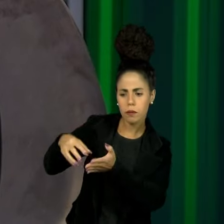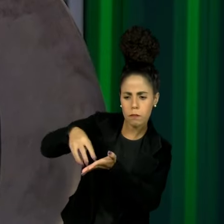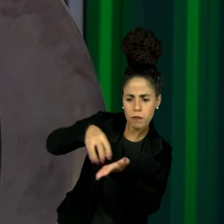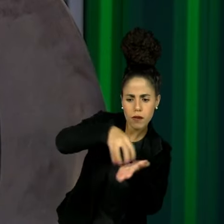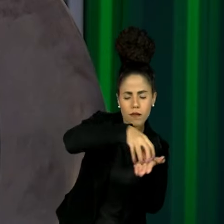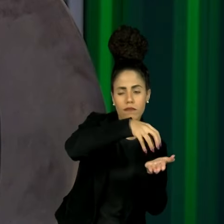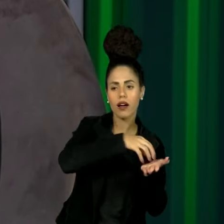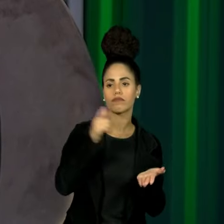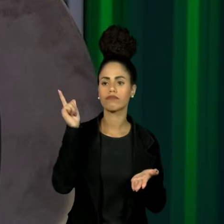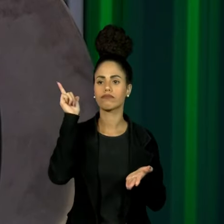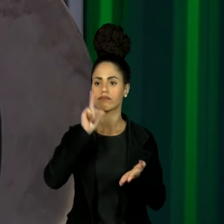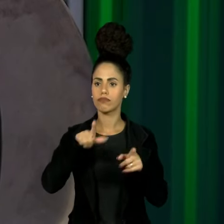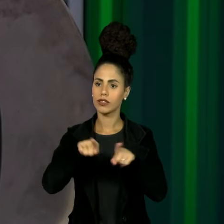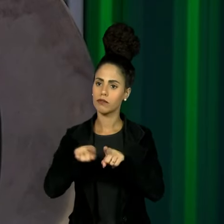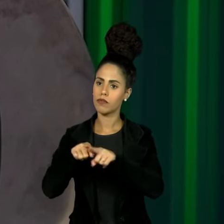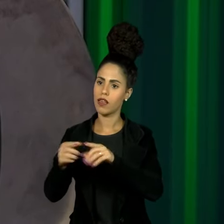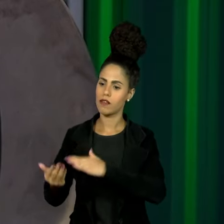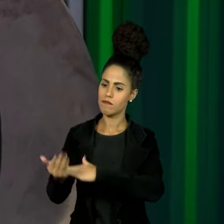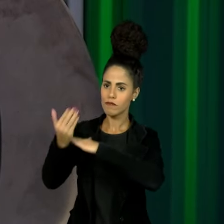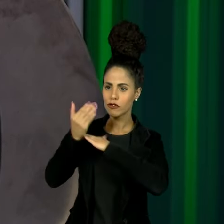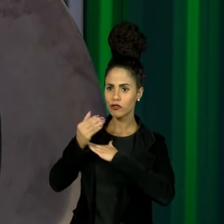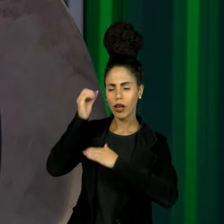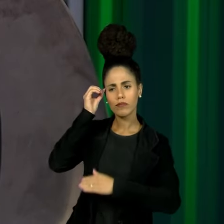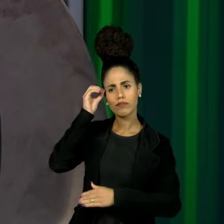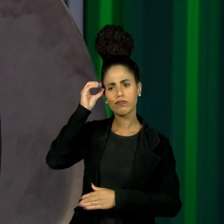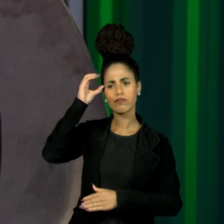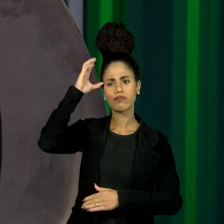para além de me fornecer o conhecimento